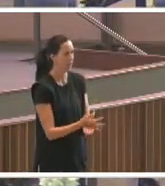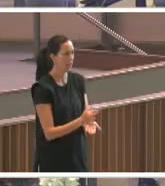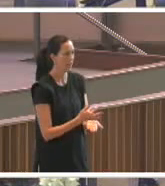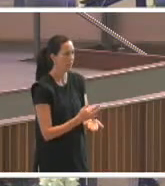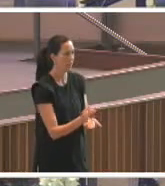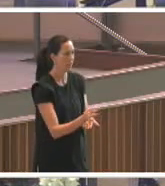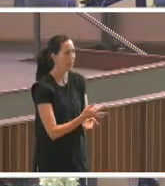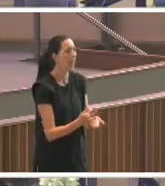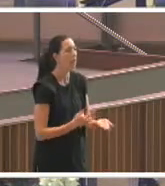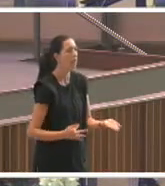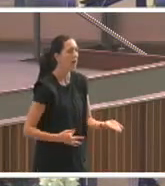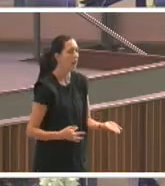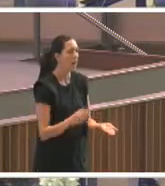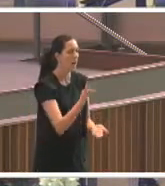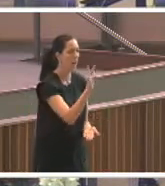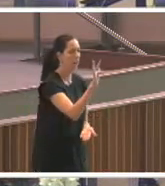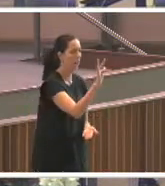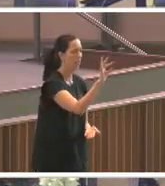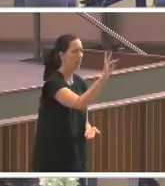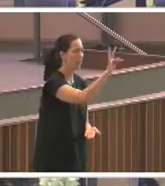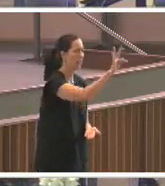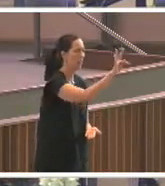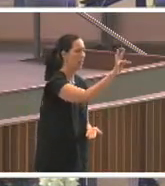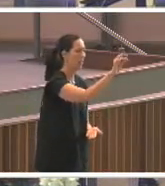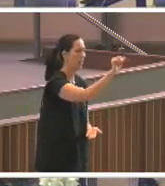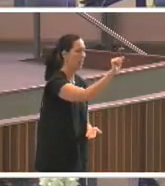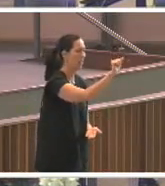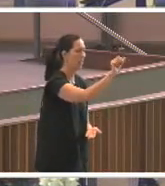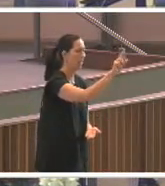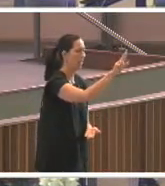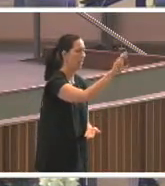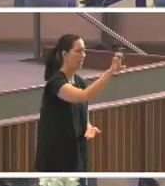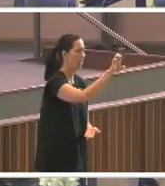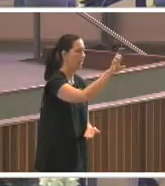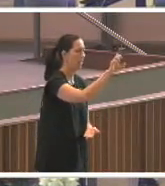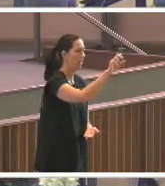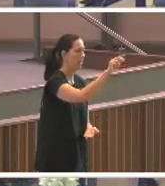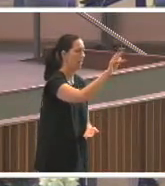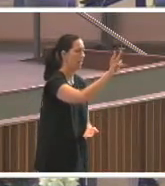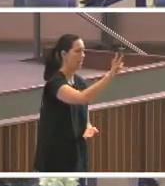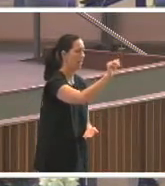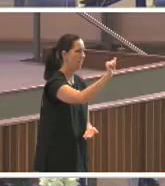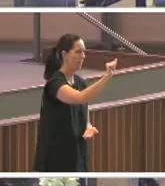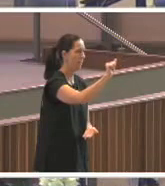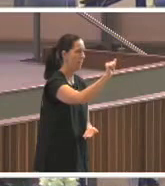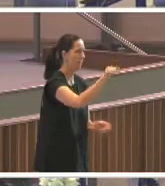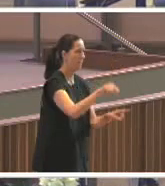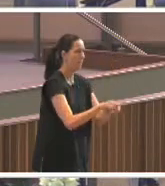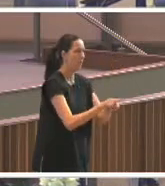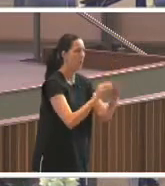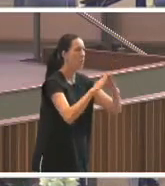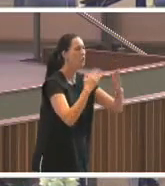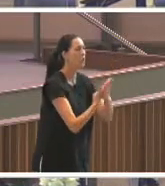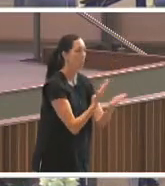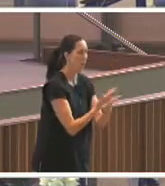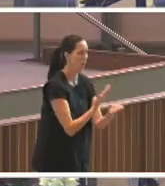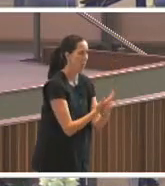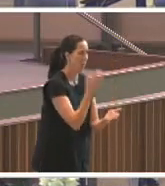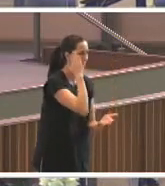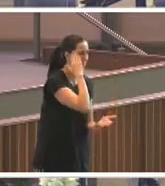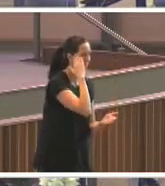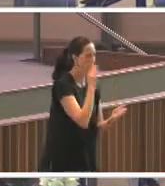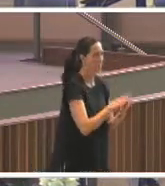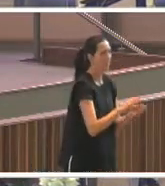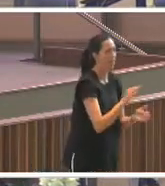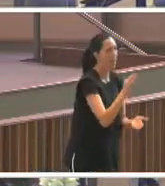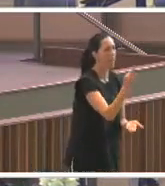estão debaixo da autoridade, não é isso mesmo? Esqueceu disso? Não esqueceu não, quero ver, tá? Mas agora você